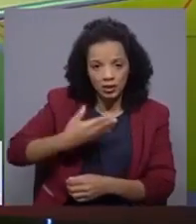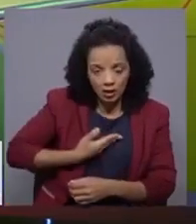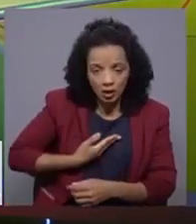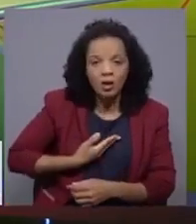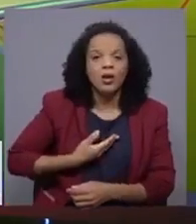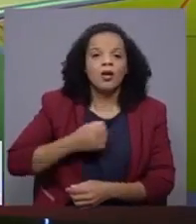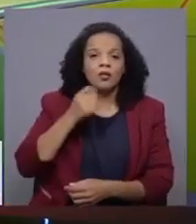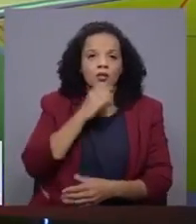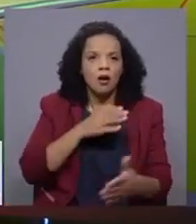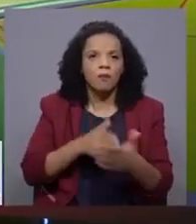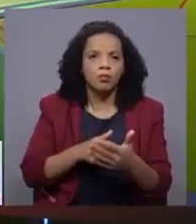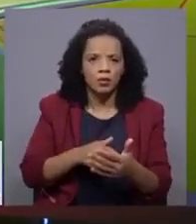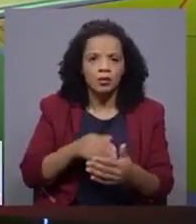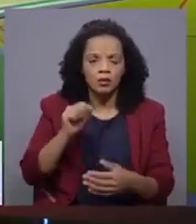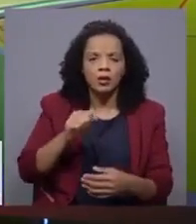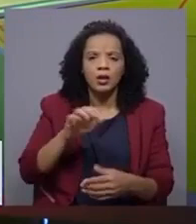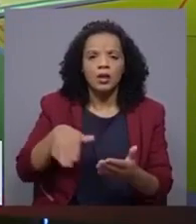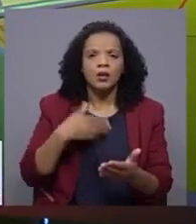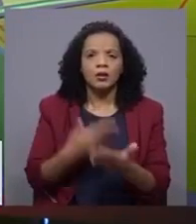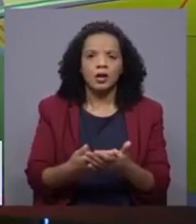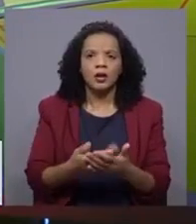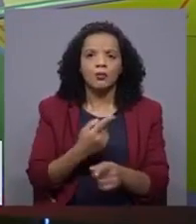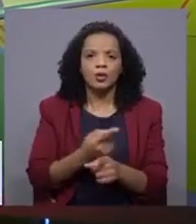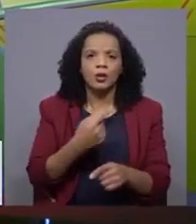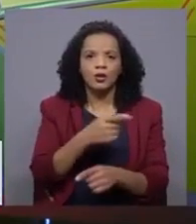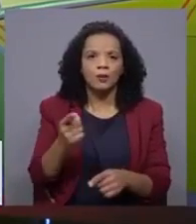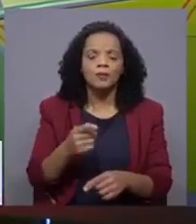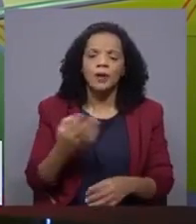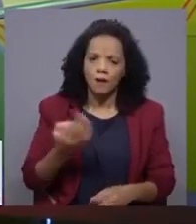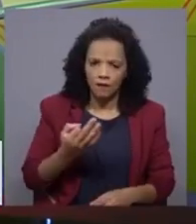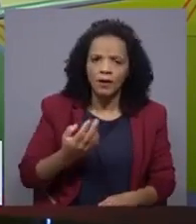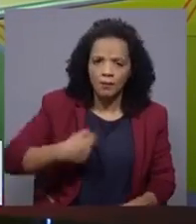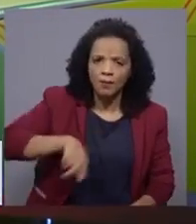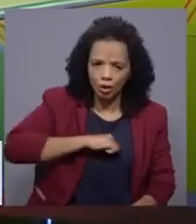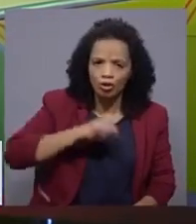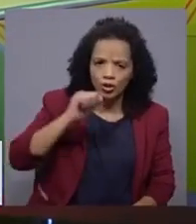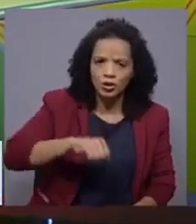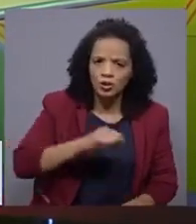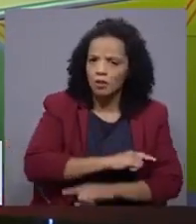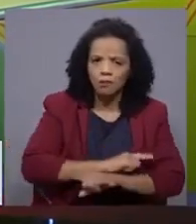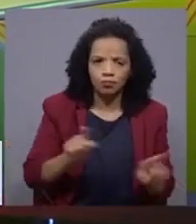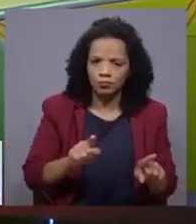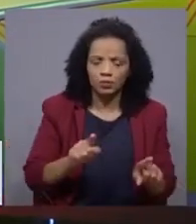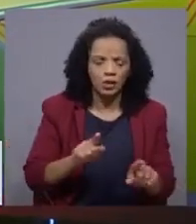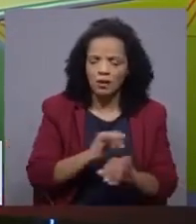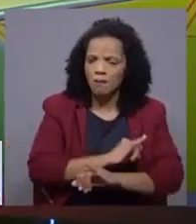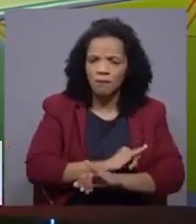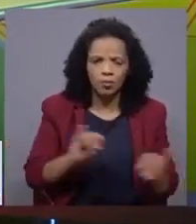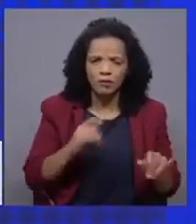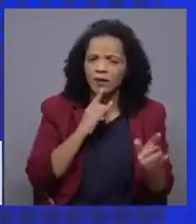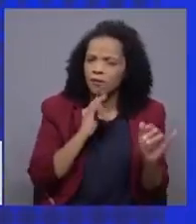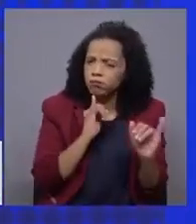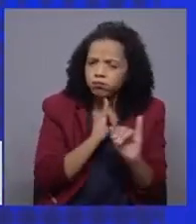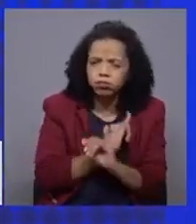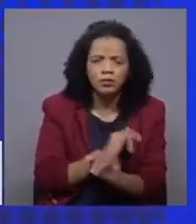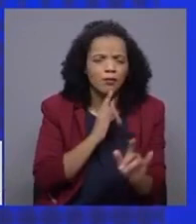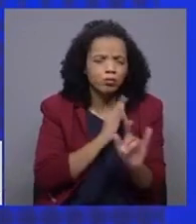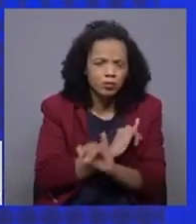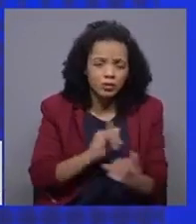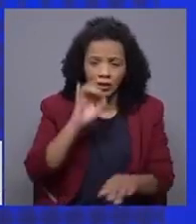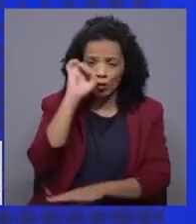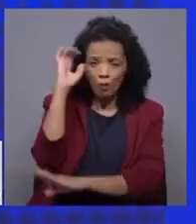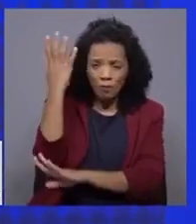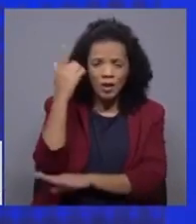isso seria um impedimento, uma linha azul, que vocês não têm linhas vermelhas. É uma linha azul. Portanto, não faria parte de um governo do PSD onde estivesse o PAN. Absolutamente impossível onde esteja o PAN. Até o